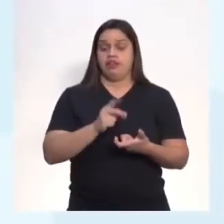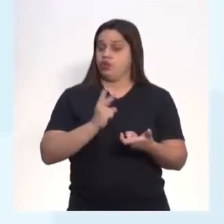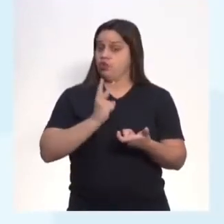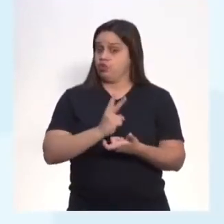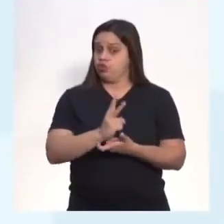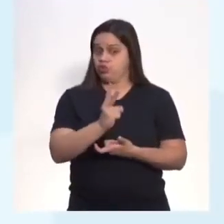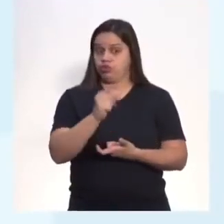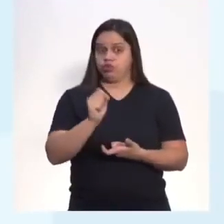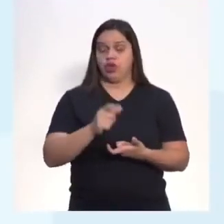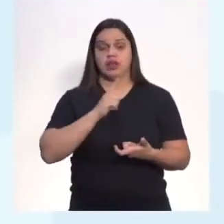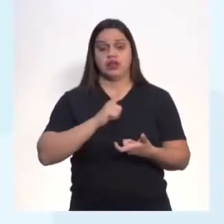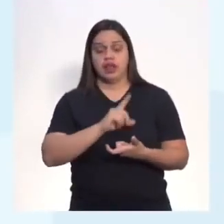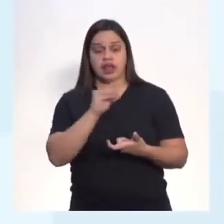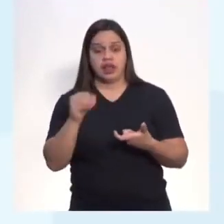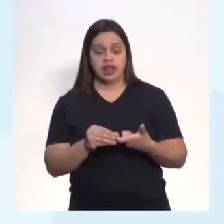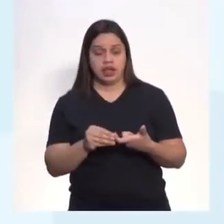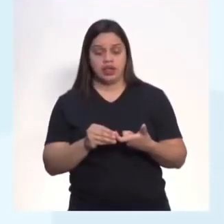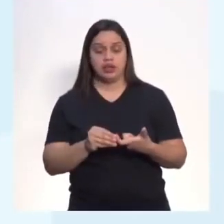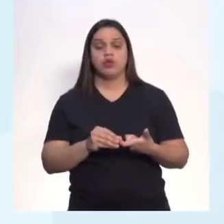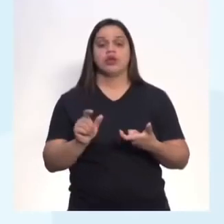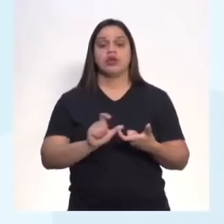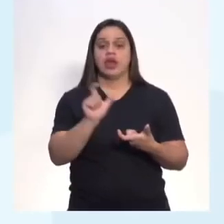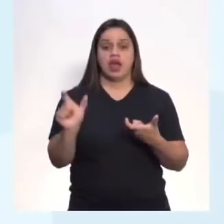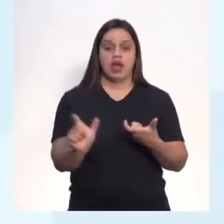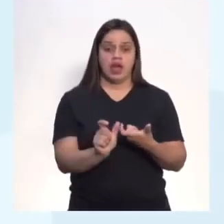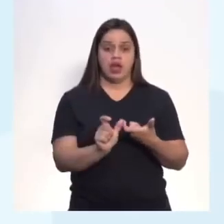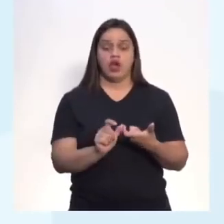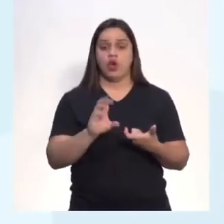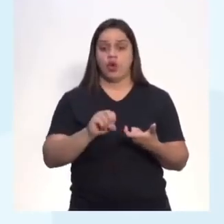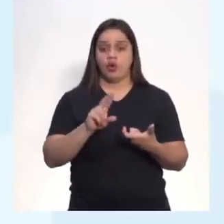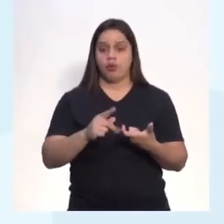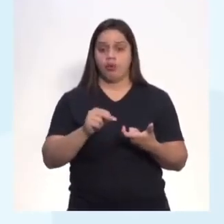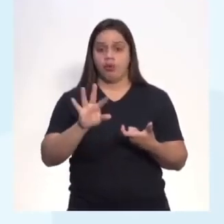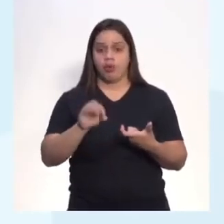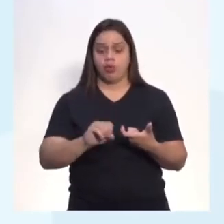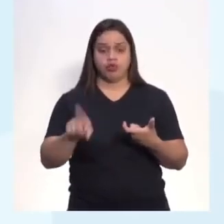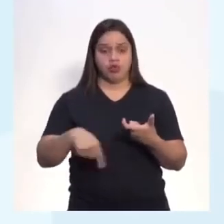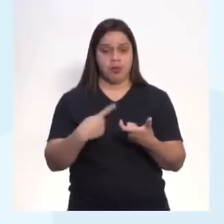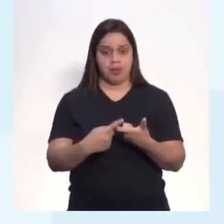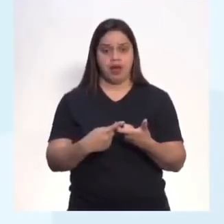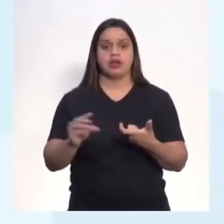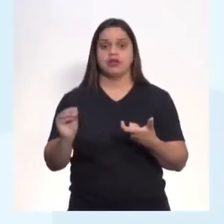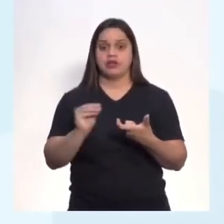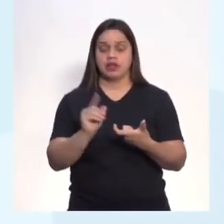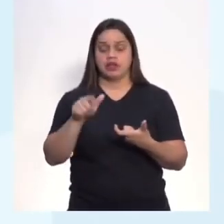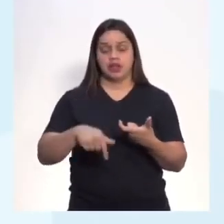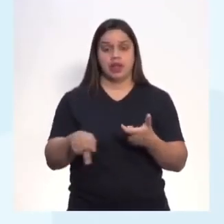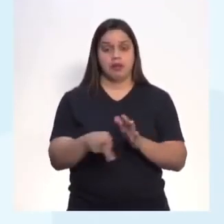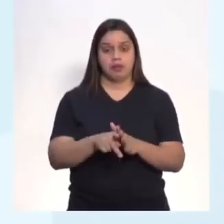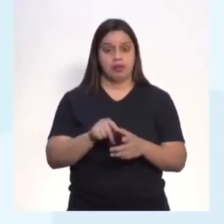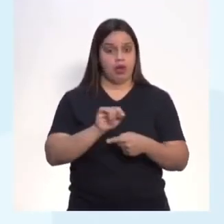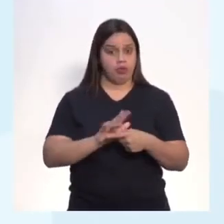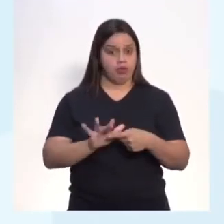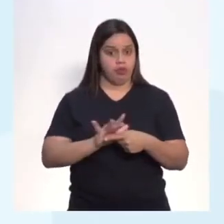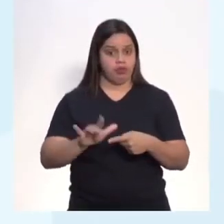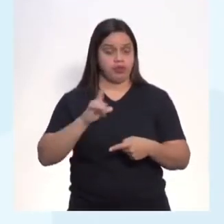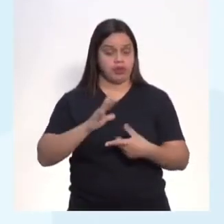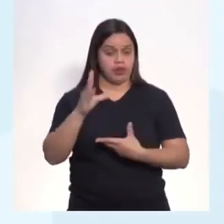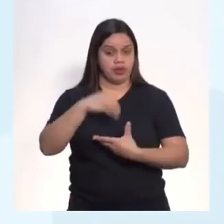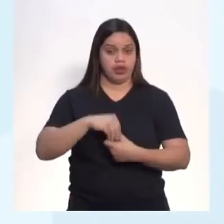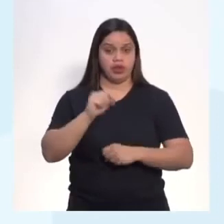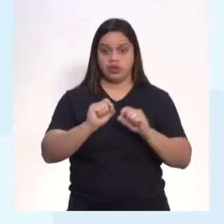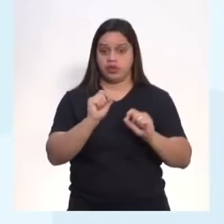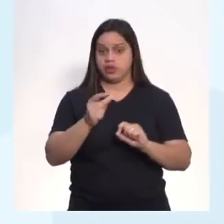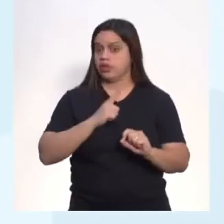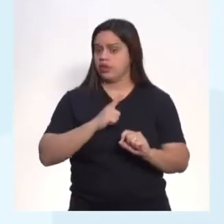aí eu tenho o composto, que são os formados por 2 ou mais radicais. Dentro do radical, que é um morfema, eu vou ter... a